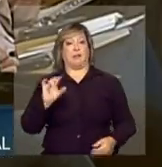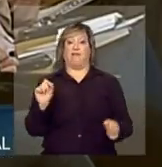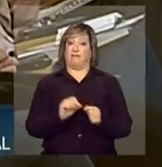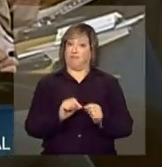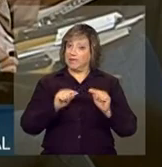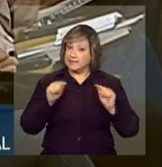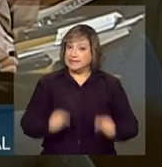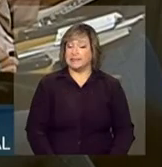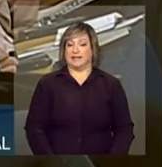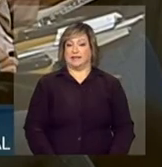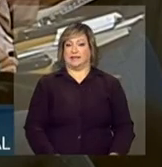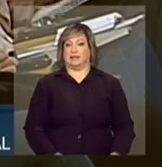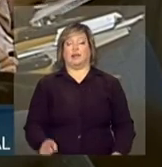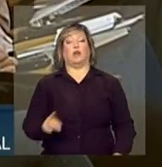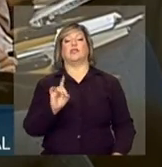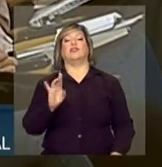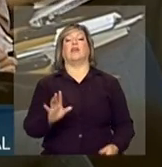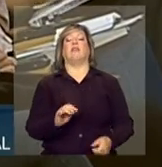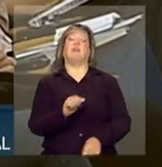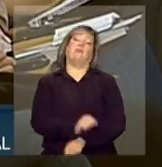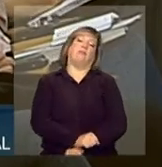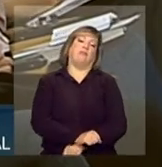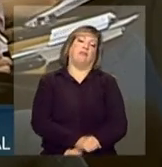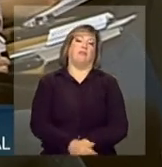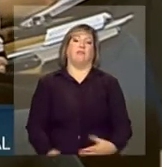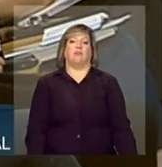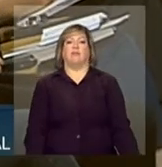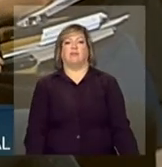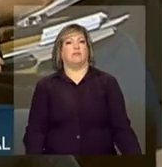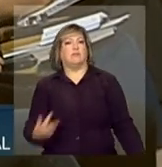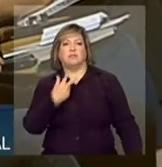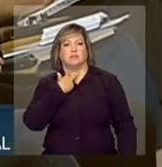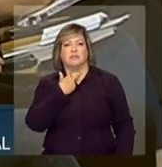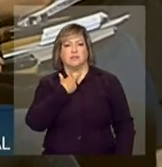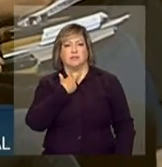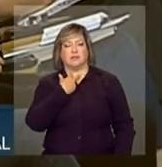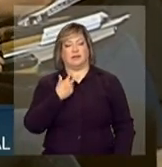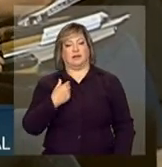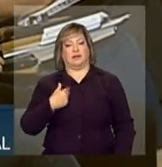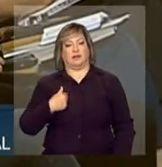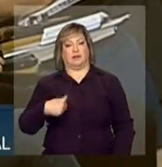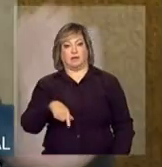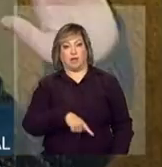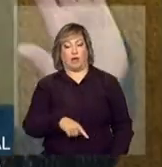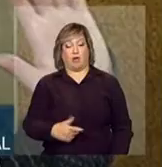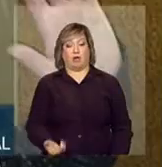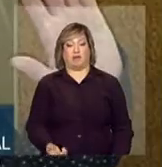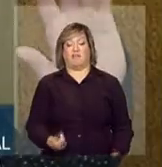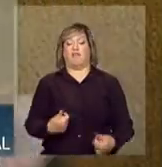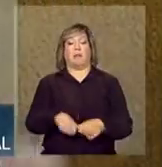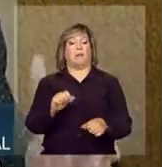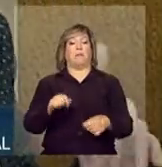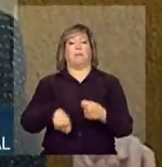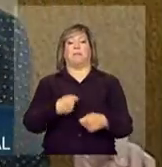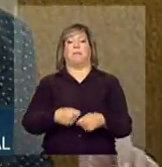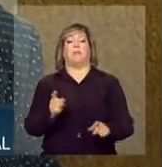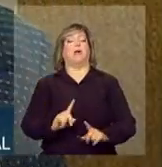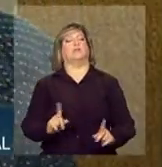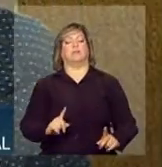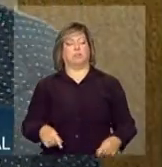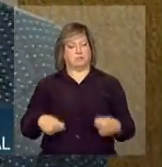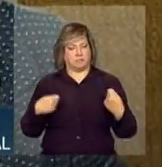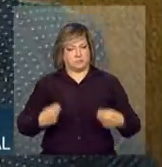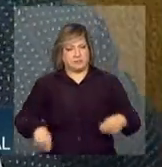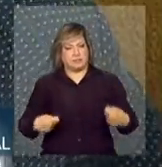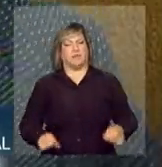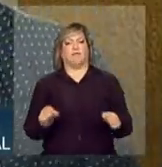fazer. Certo? Não é sem fazer nada que a gente também não faz nada, não é criminalizado e fica tudo bem. Não fica tudo bem.